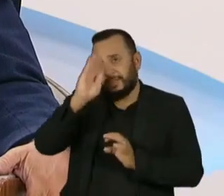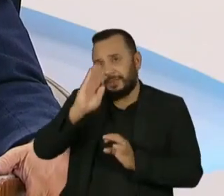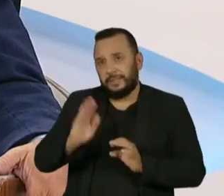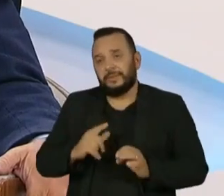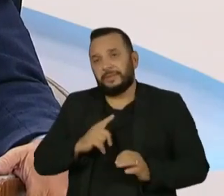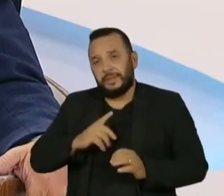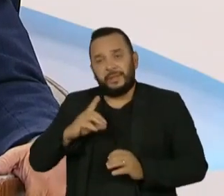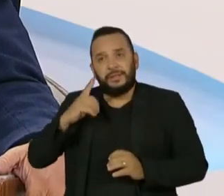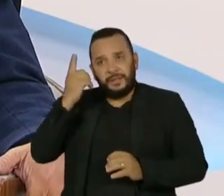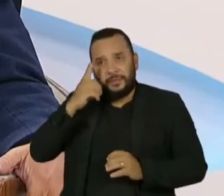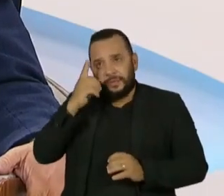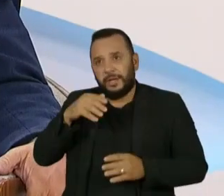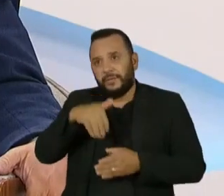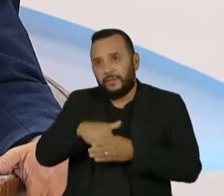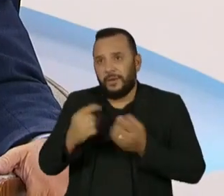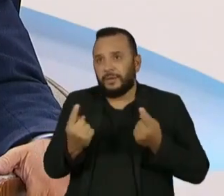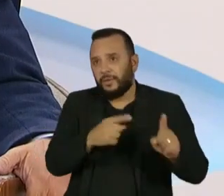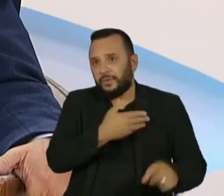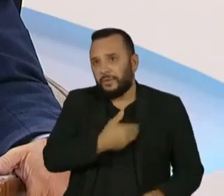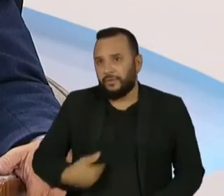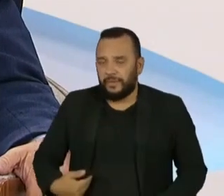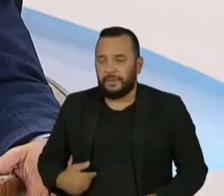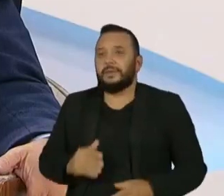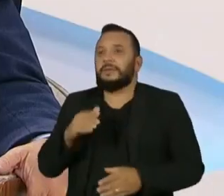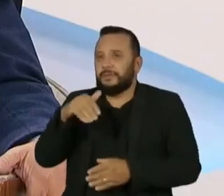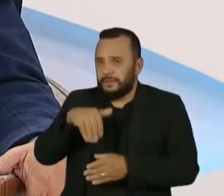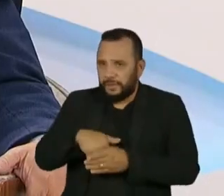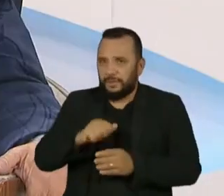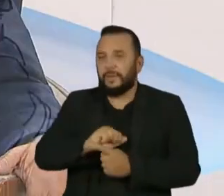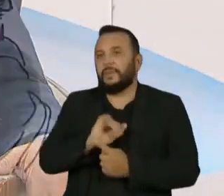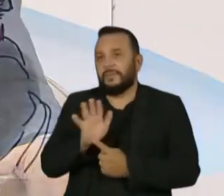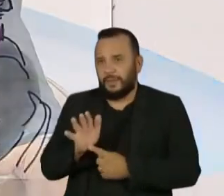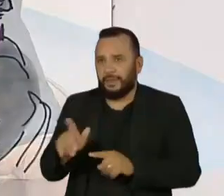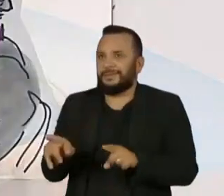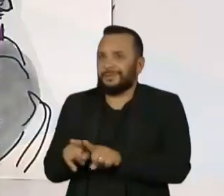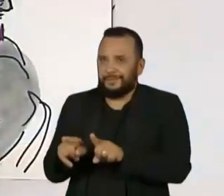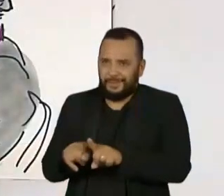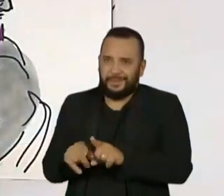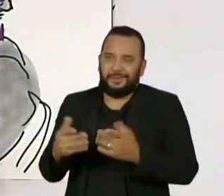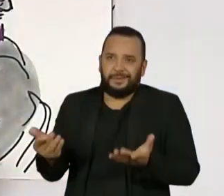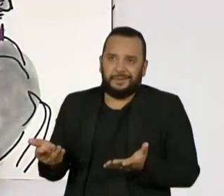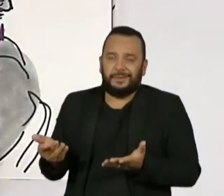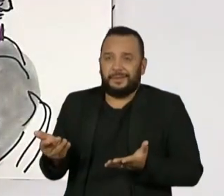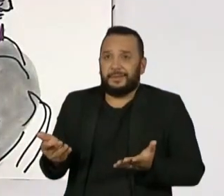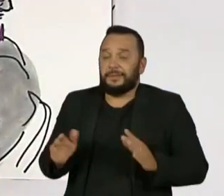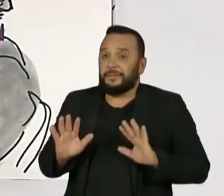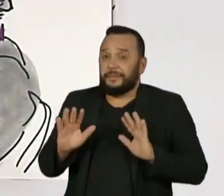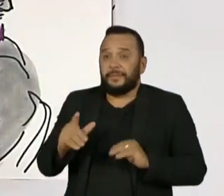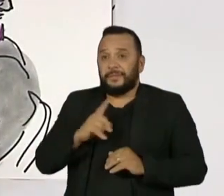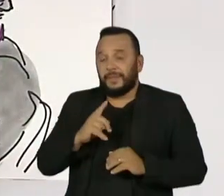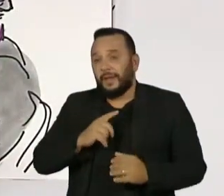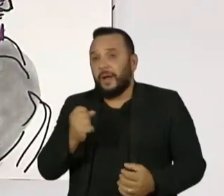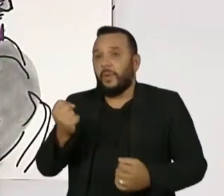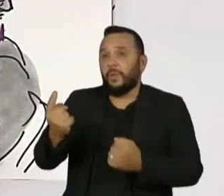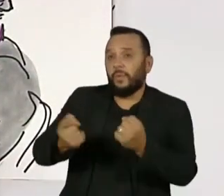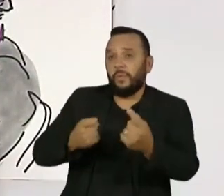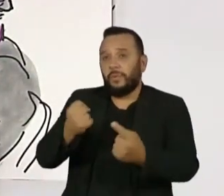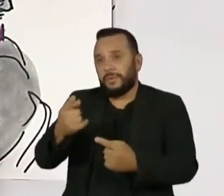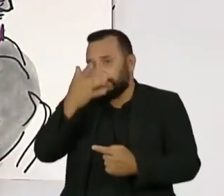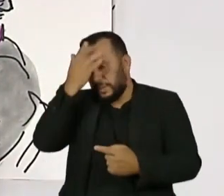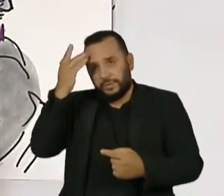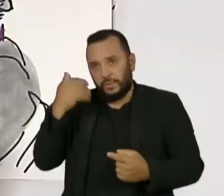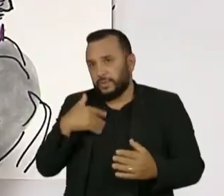dentro do Partido Progressista também, dentro dos republicanos também. Apesar do partido estar dentro da base, tem integrantes desse partido que